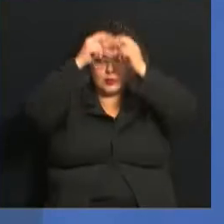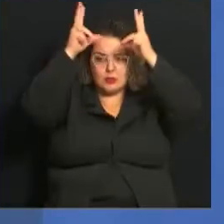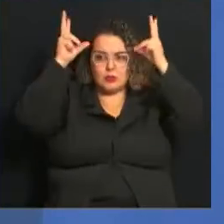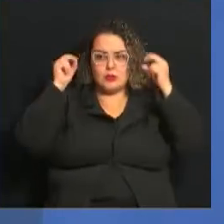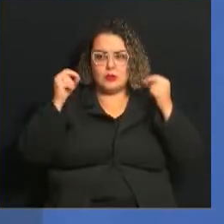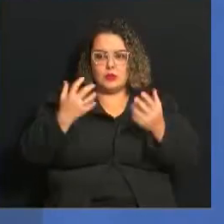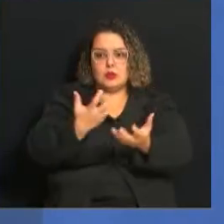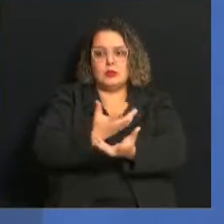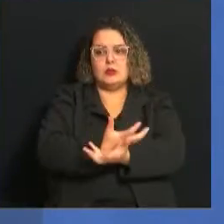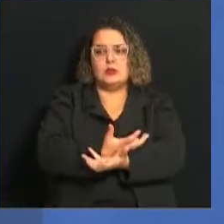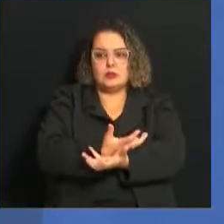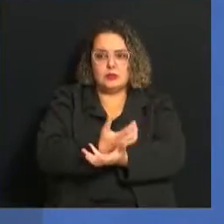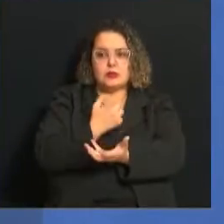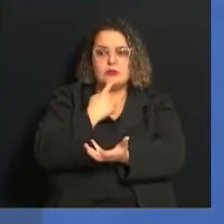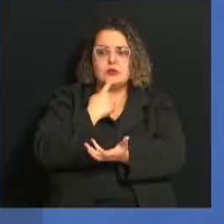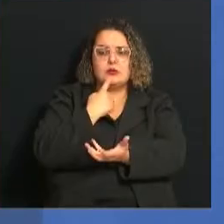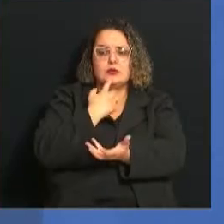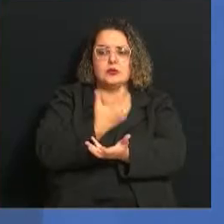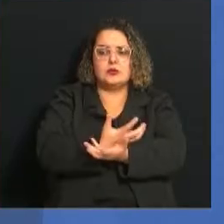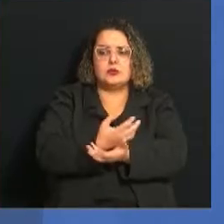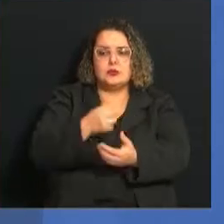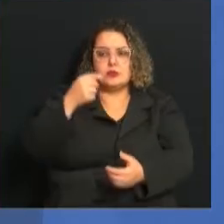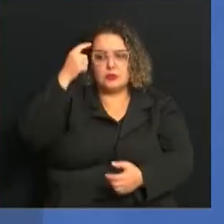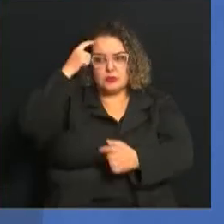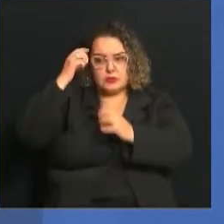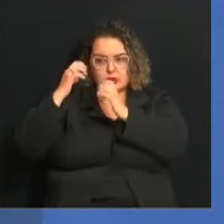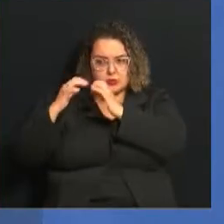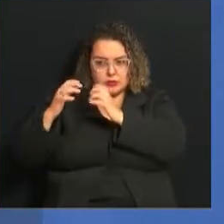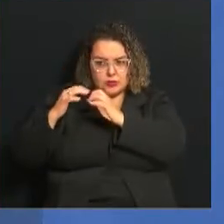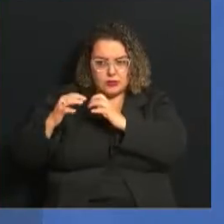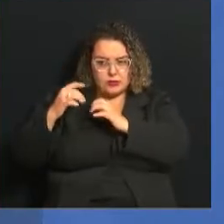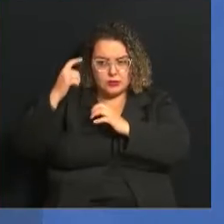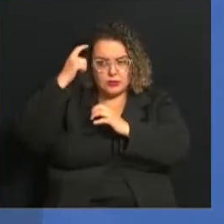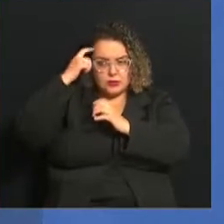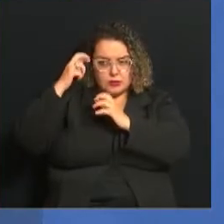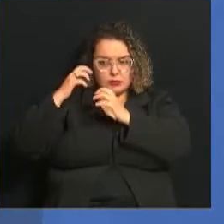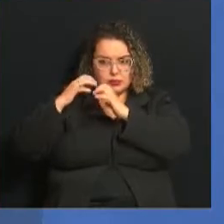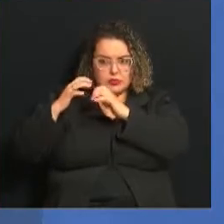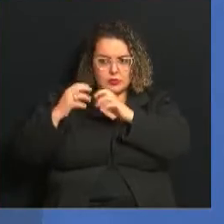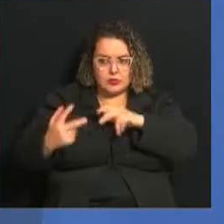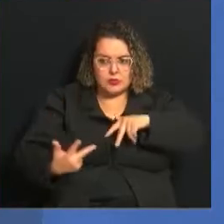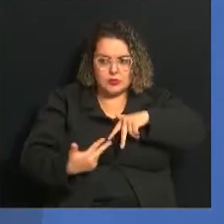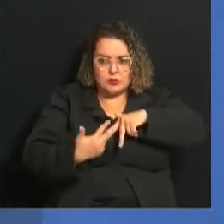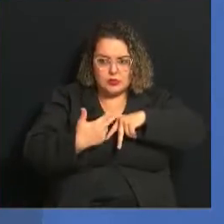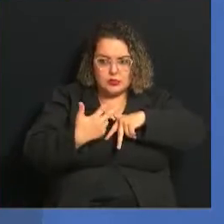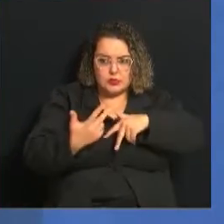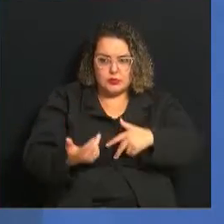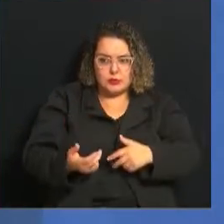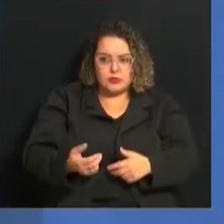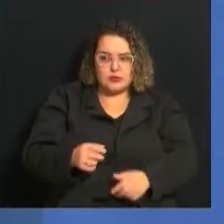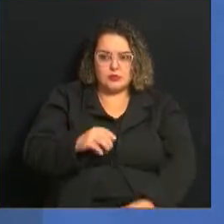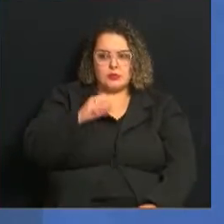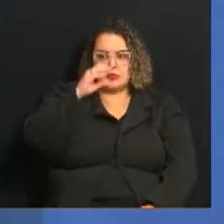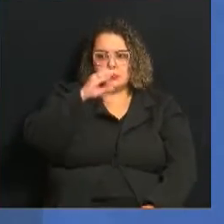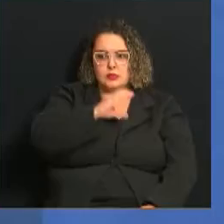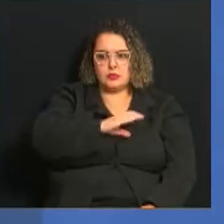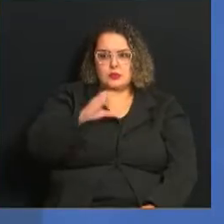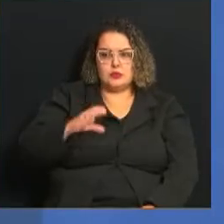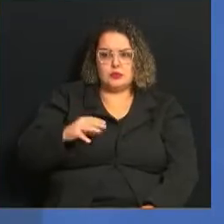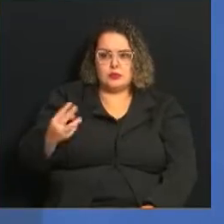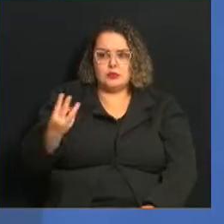ortopedia, neuroclínica e neurocirurgia do primeiro andar e também na clínica médica do terceiro andar.